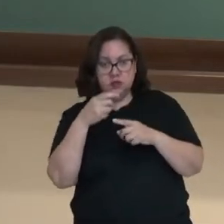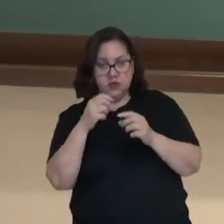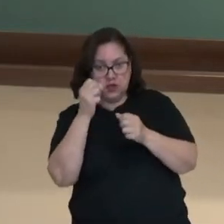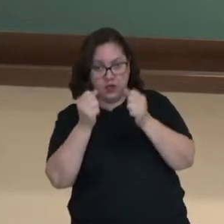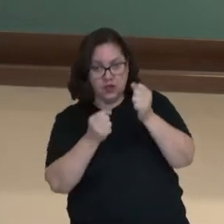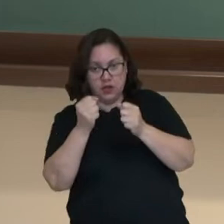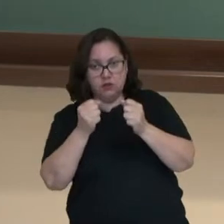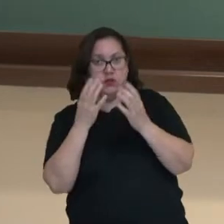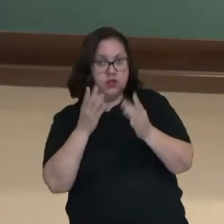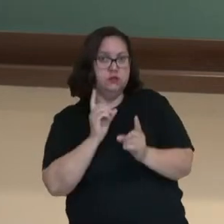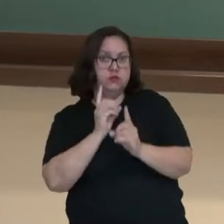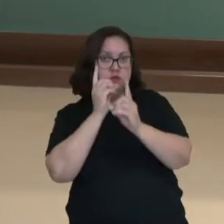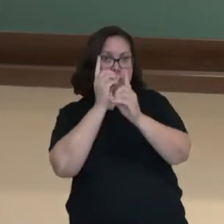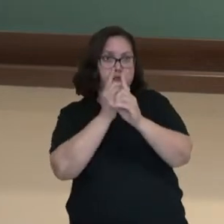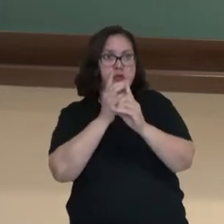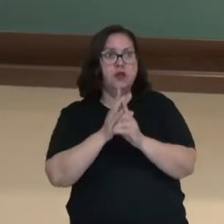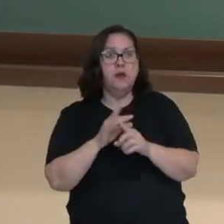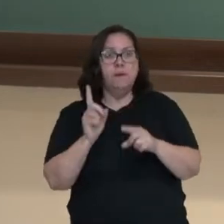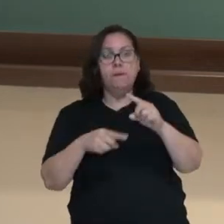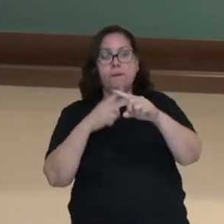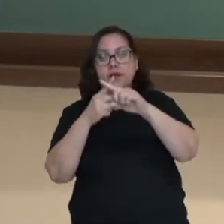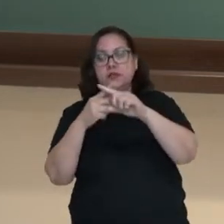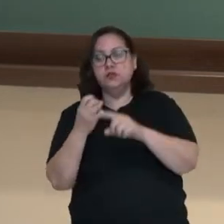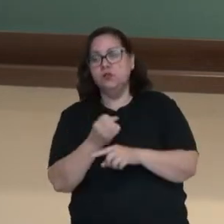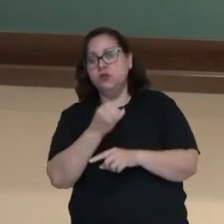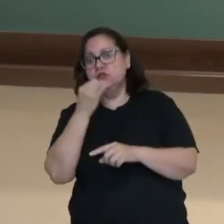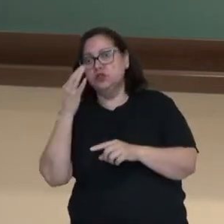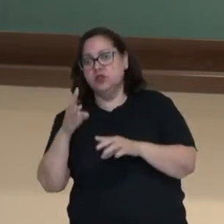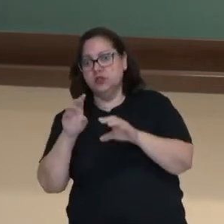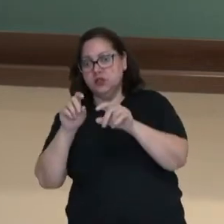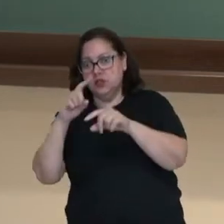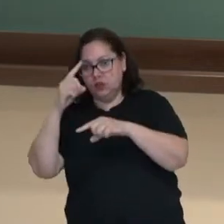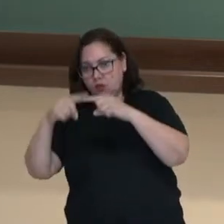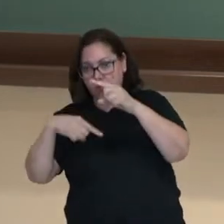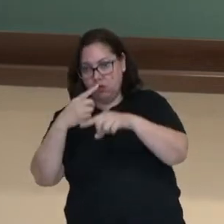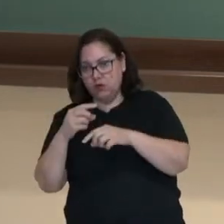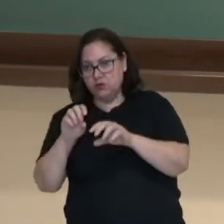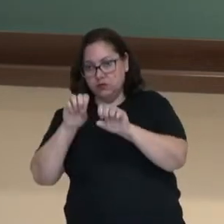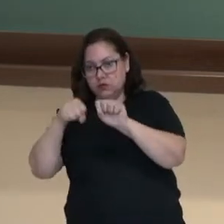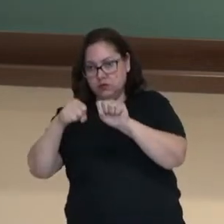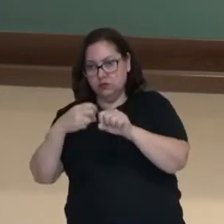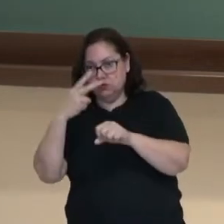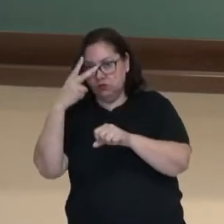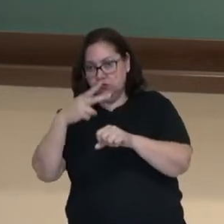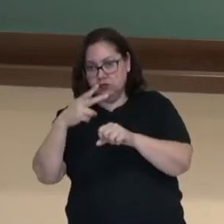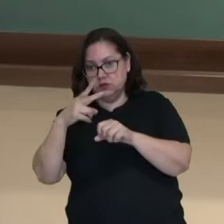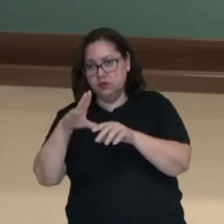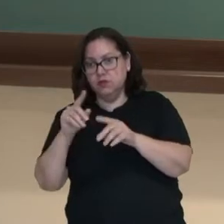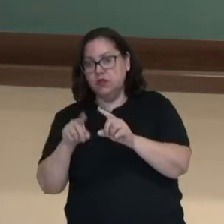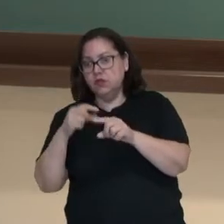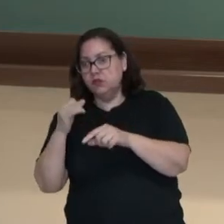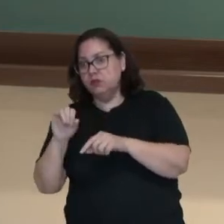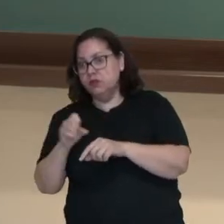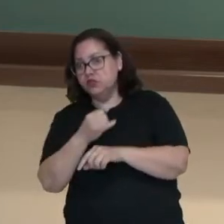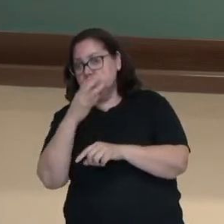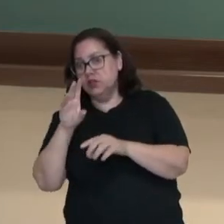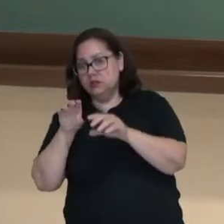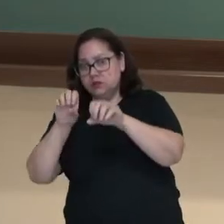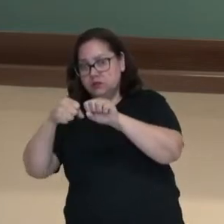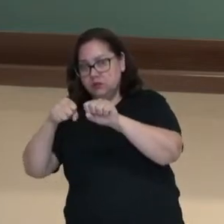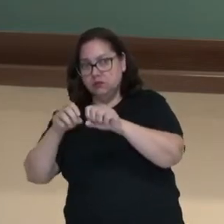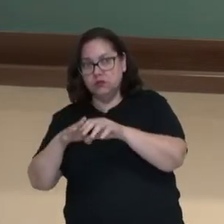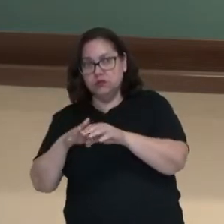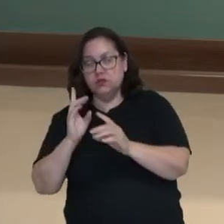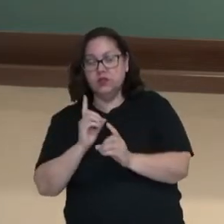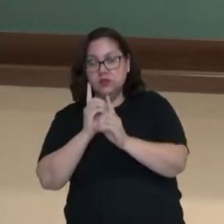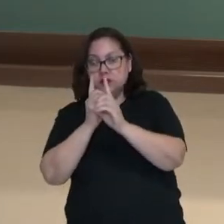carros, que é o que eu quero descobrir, mais a quantidade de rodas da moto, que são 2, pela quantidade de motos,